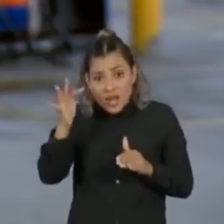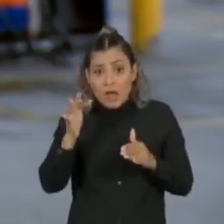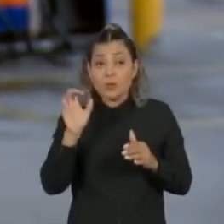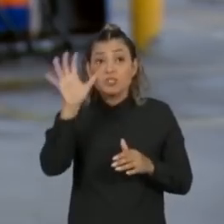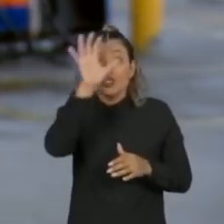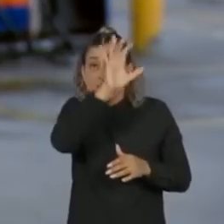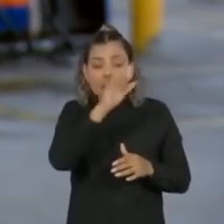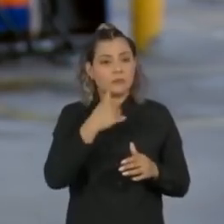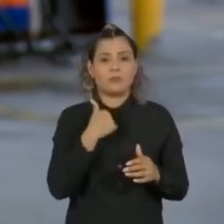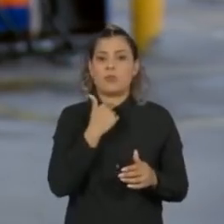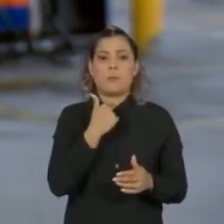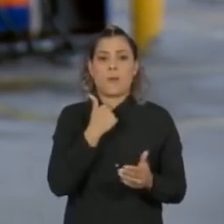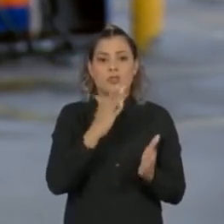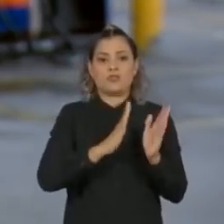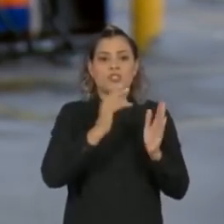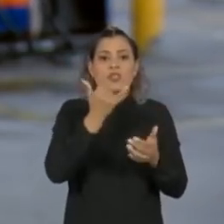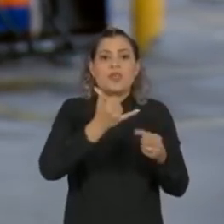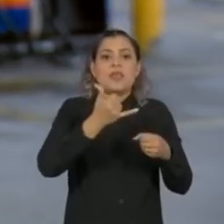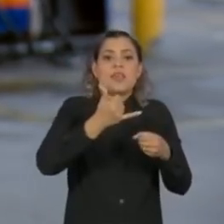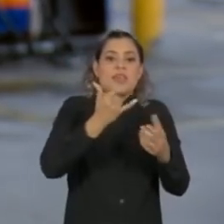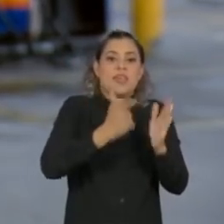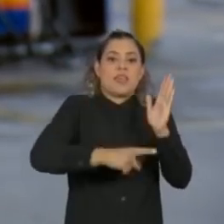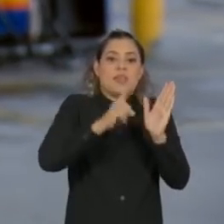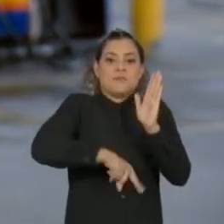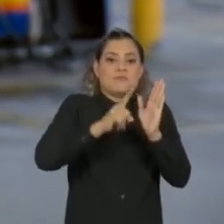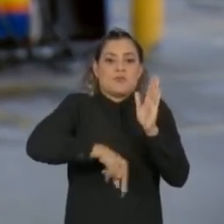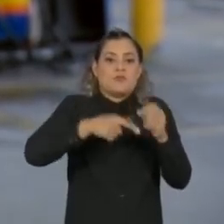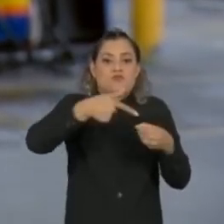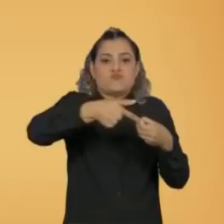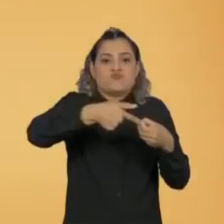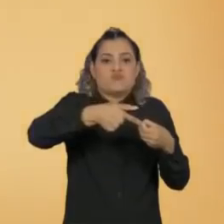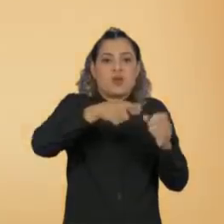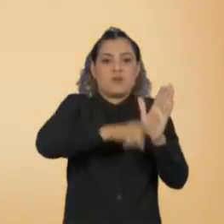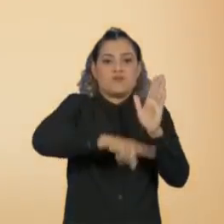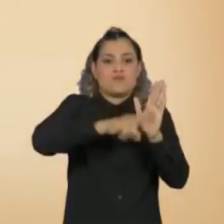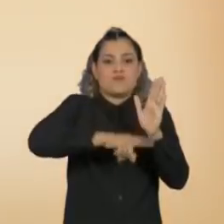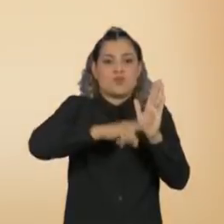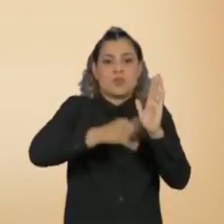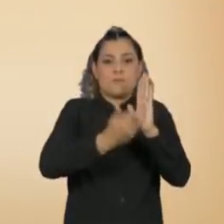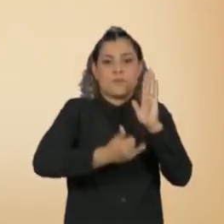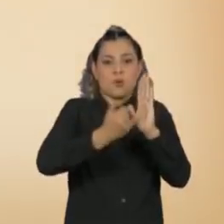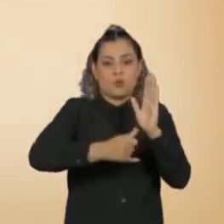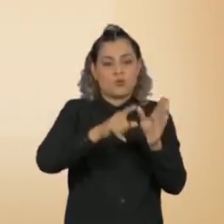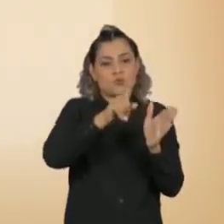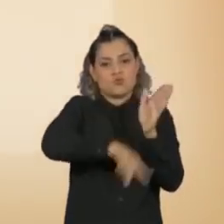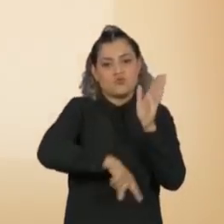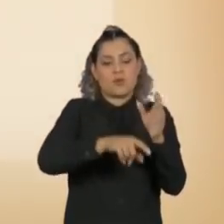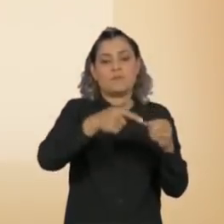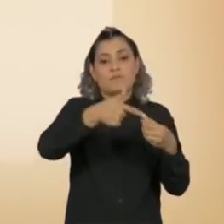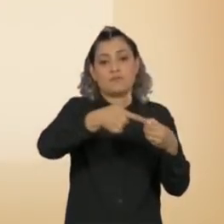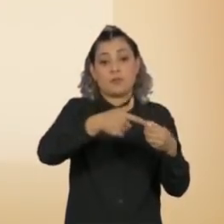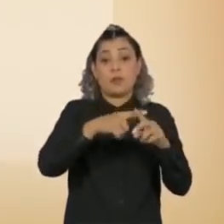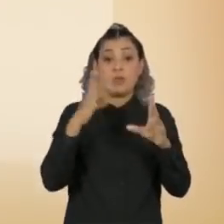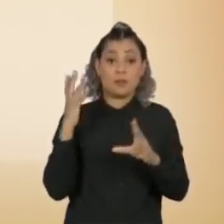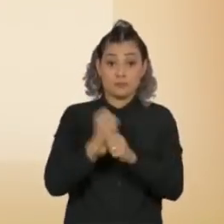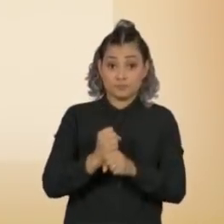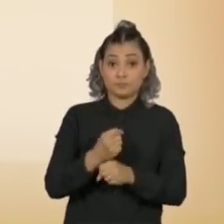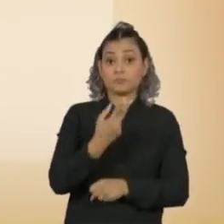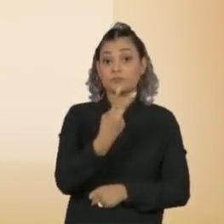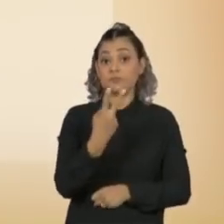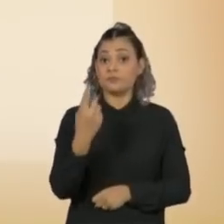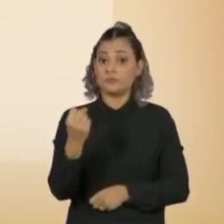estados deixem de cobrar os tributos sobre combustíveis. No ano passado, a União arrecadou quase